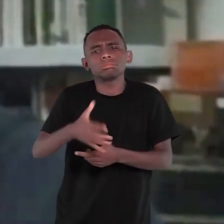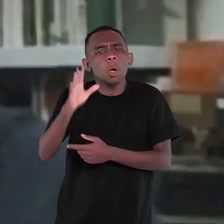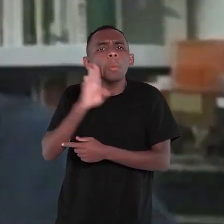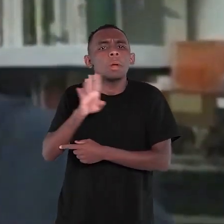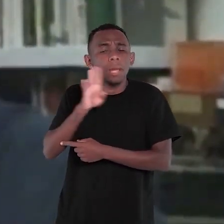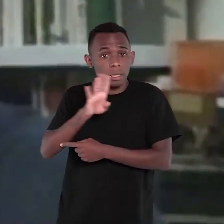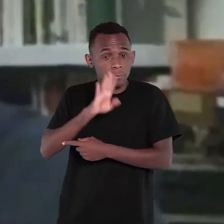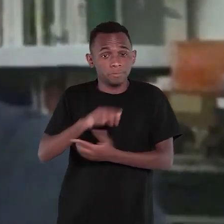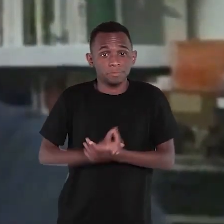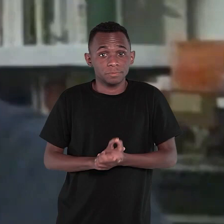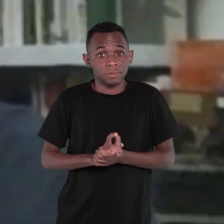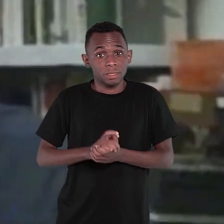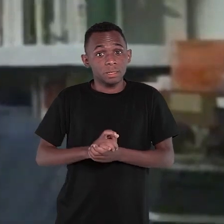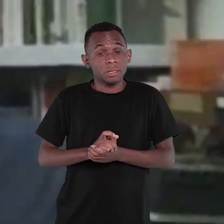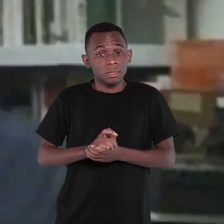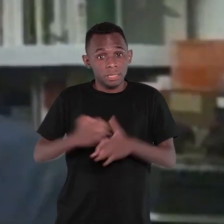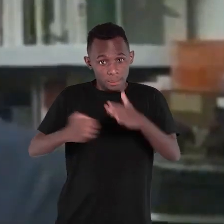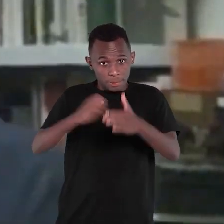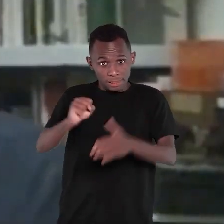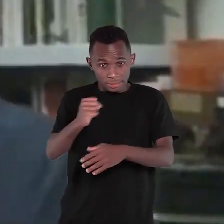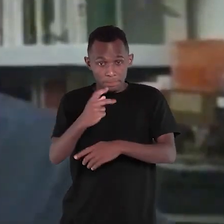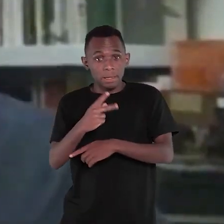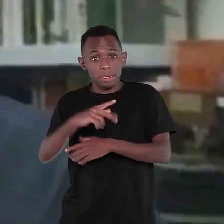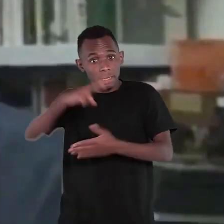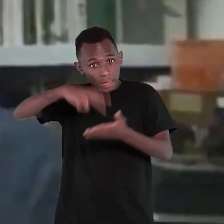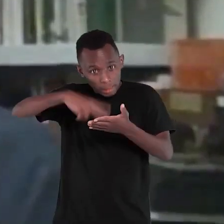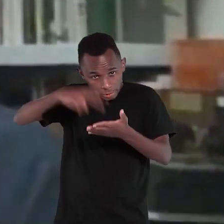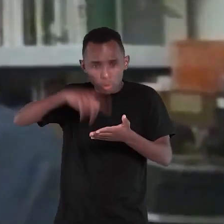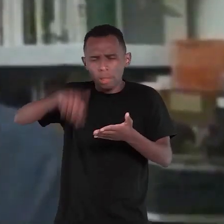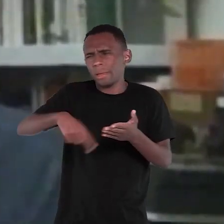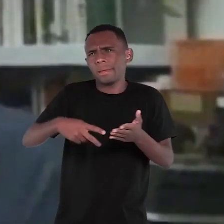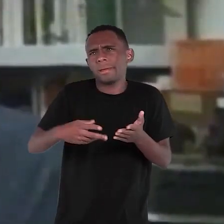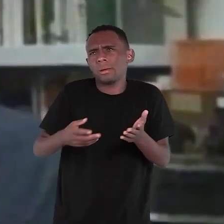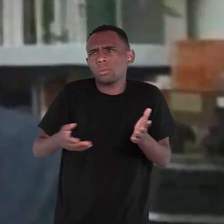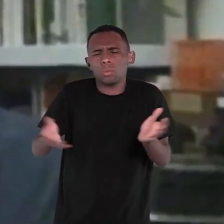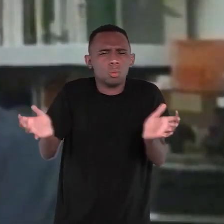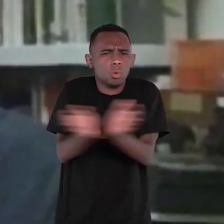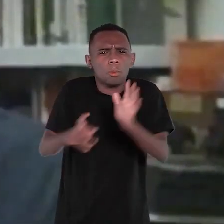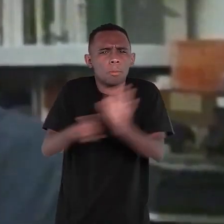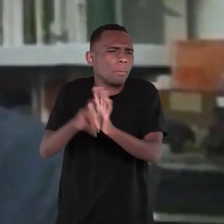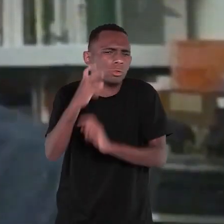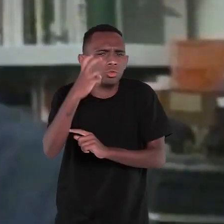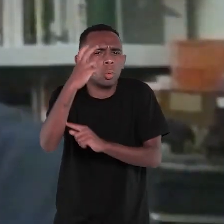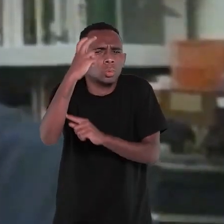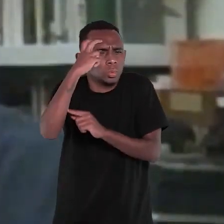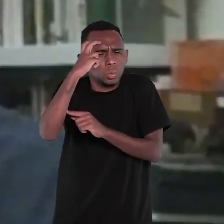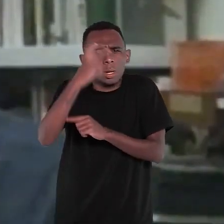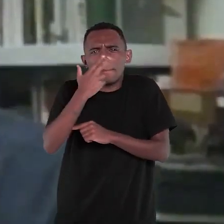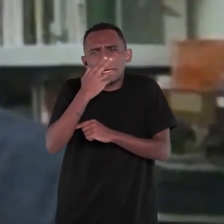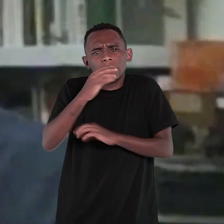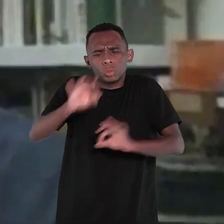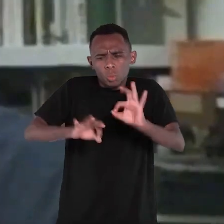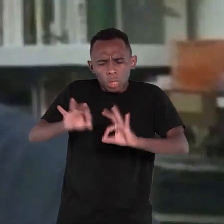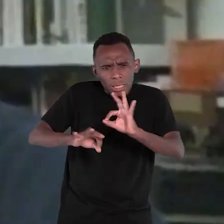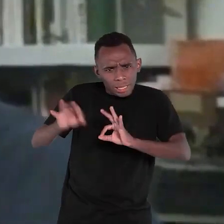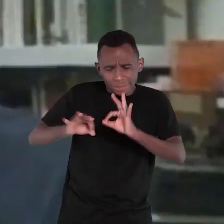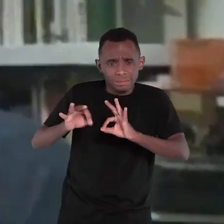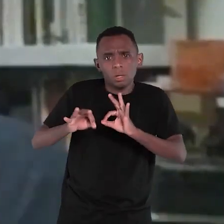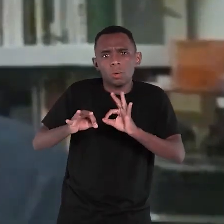interessante. A SP Leituras é uma organização social de cultura, é um tipo de ONG que é qualificado